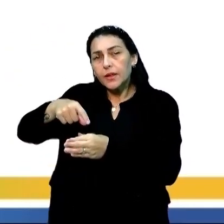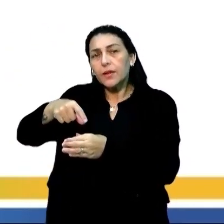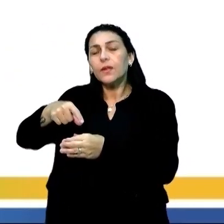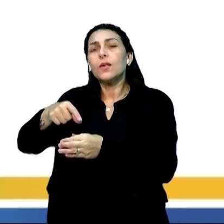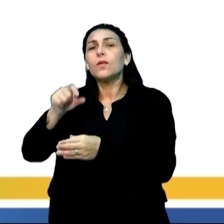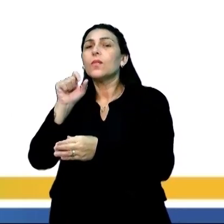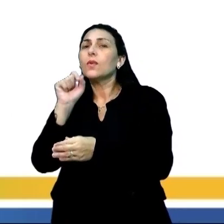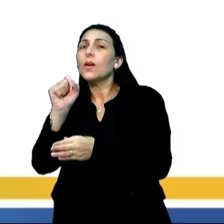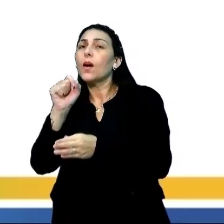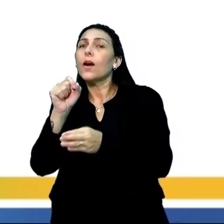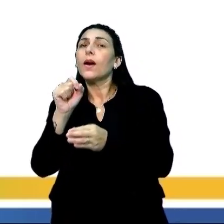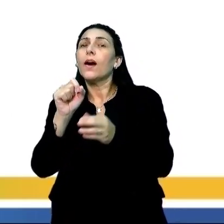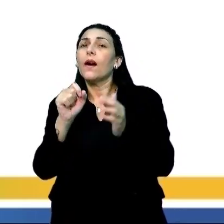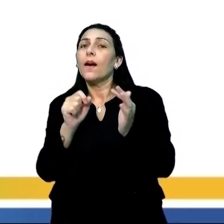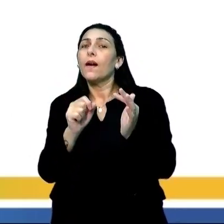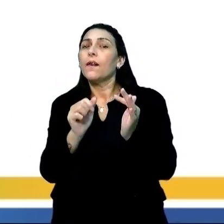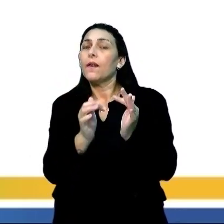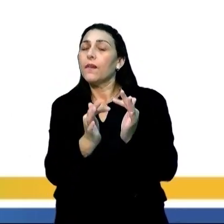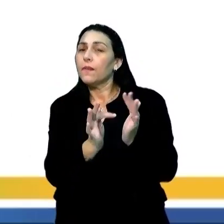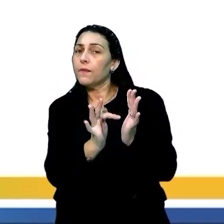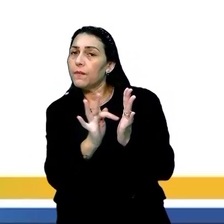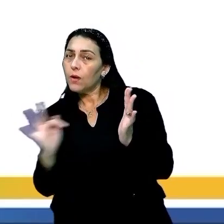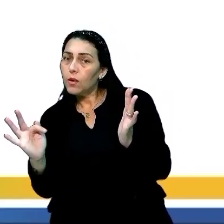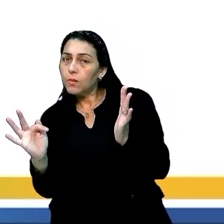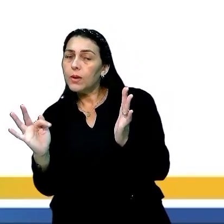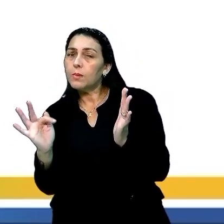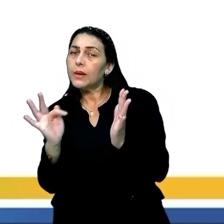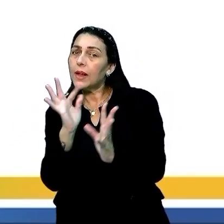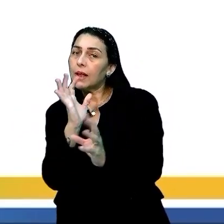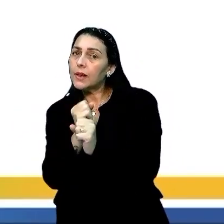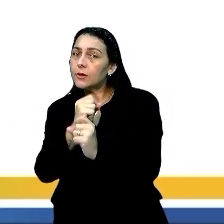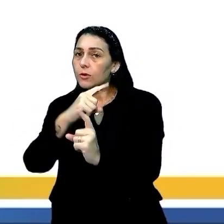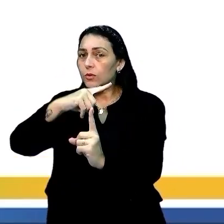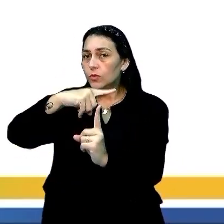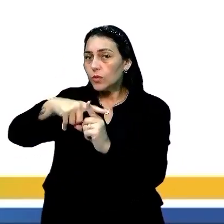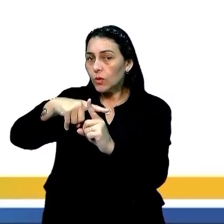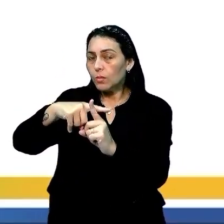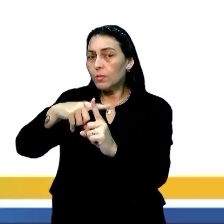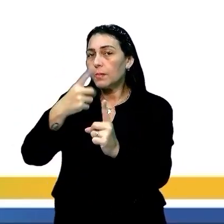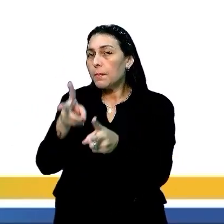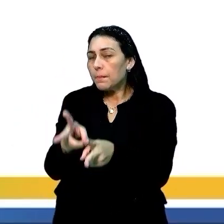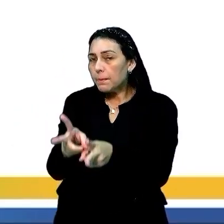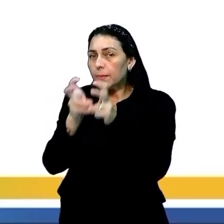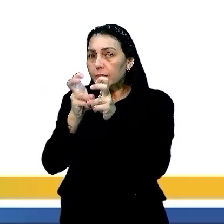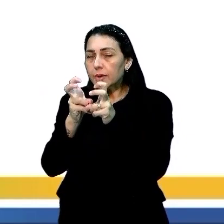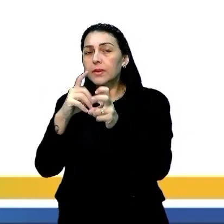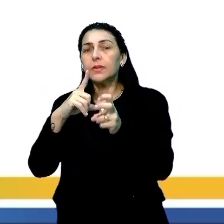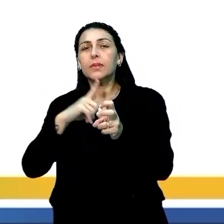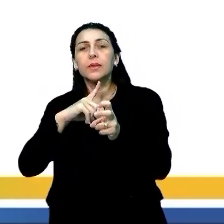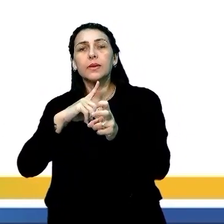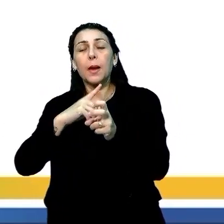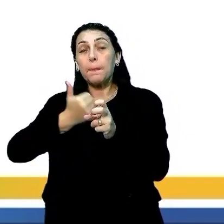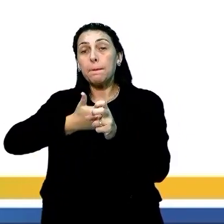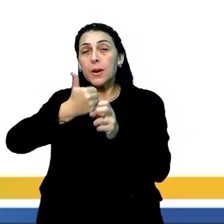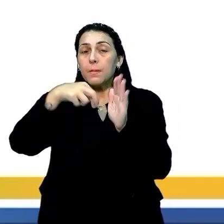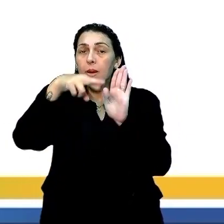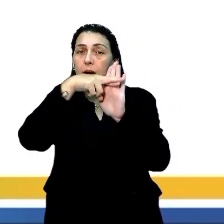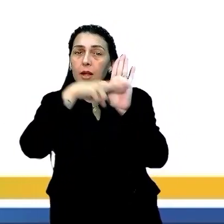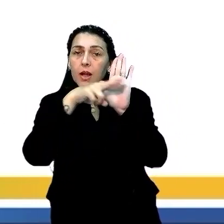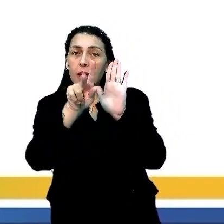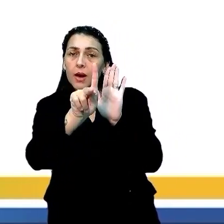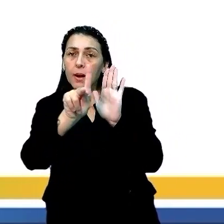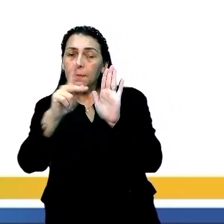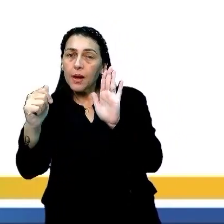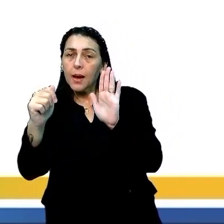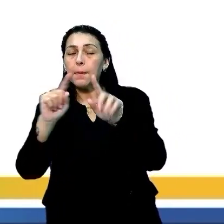à seguinte fórmula. Então, a parte da soma, pessoal. Então, observa aí. Nós temos a primeira regra da PA, mas